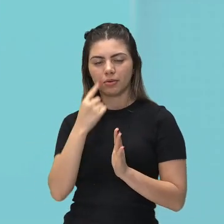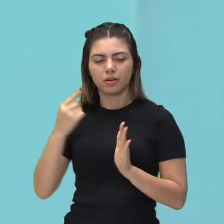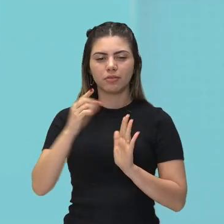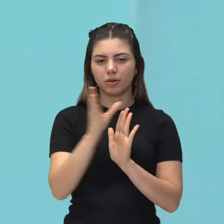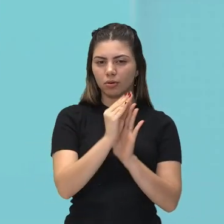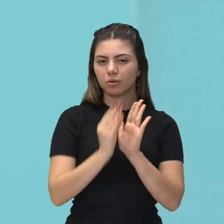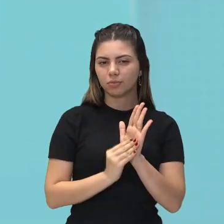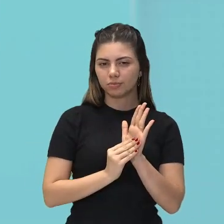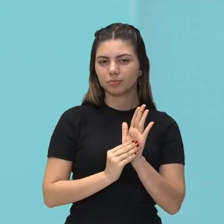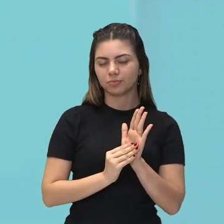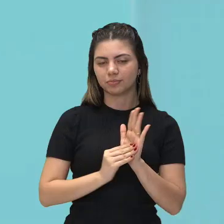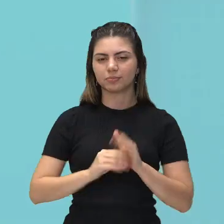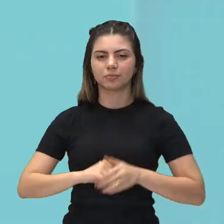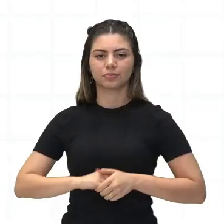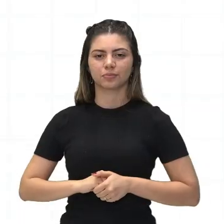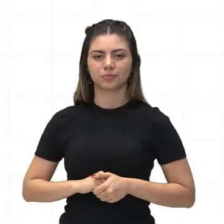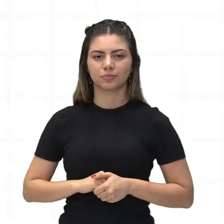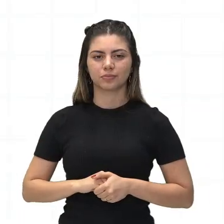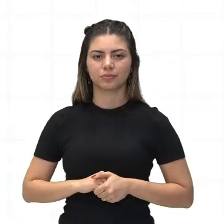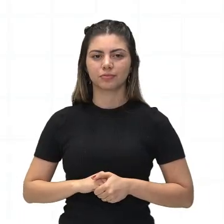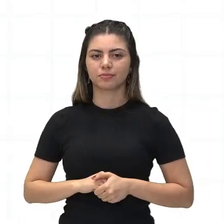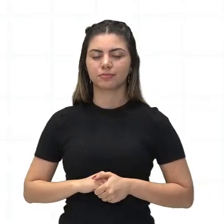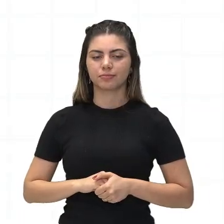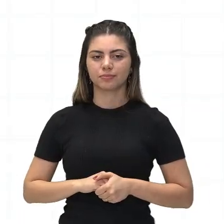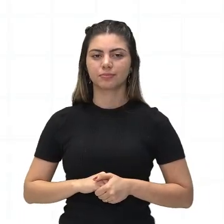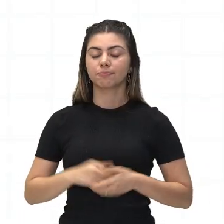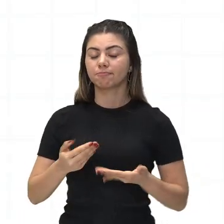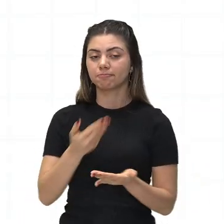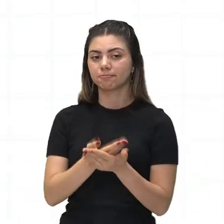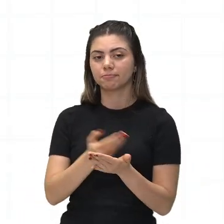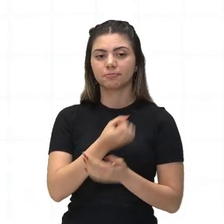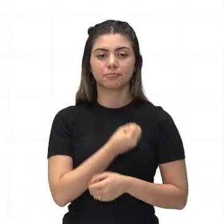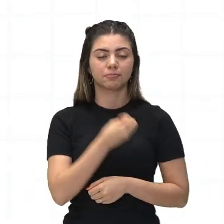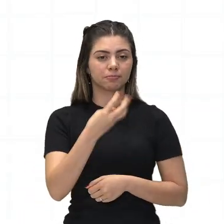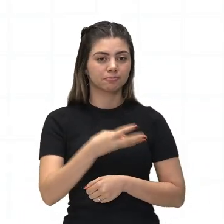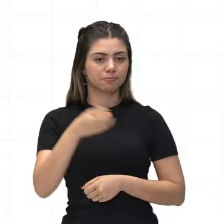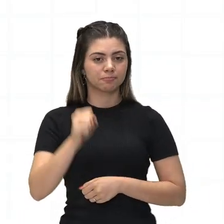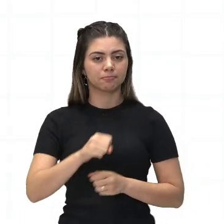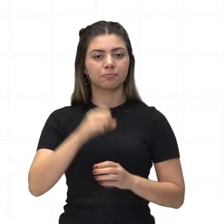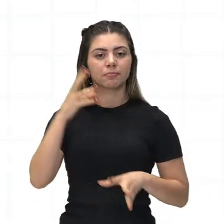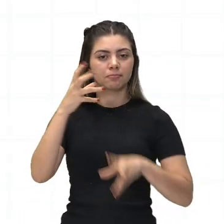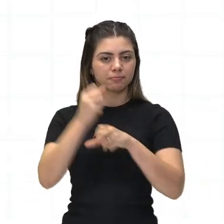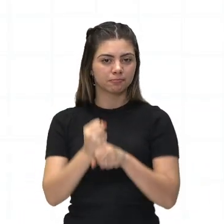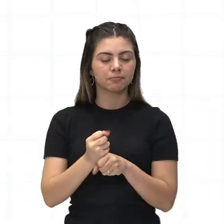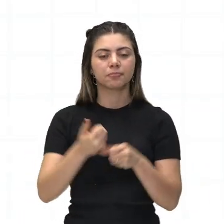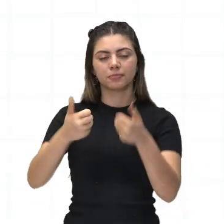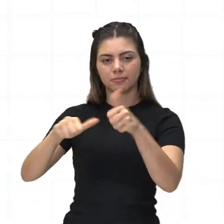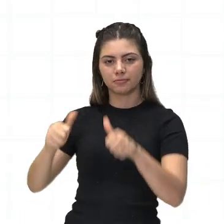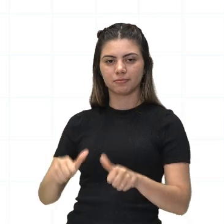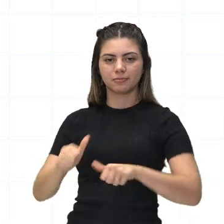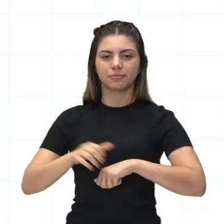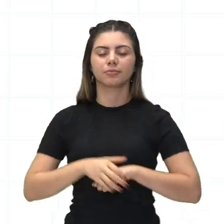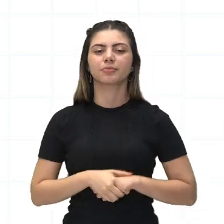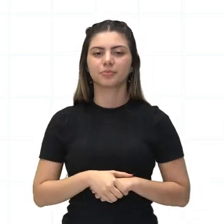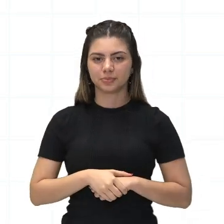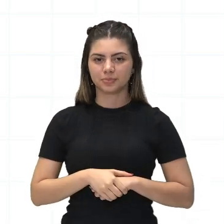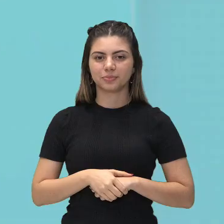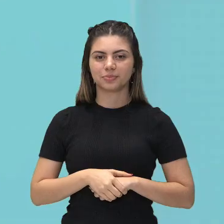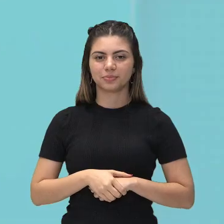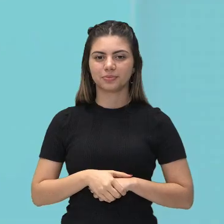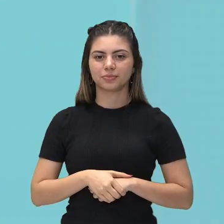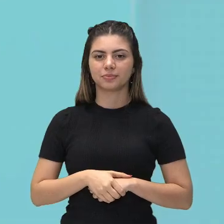olhadinha do nosso conteúdo. Aula 38, revisão e